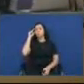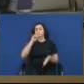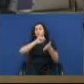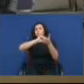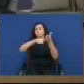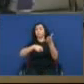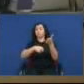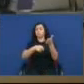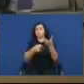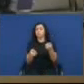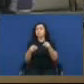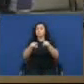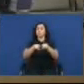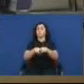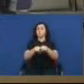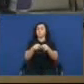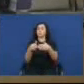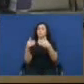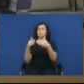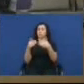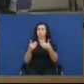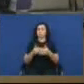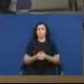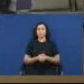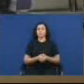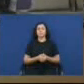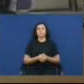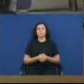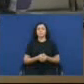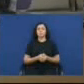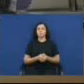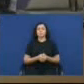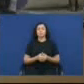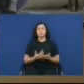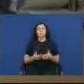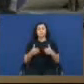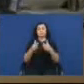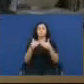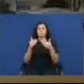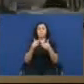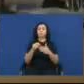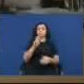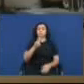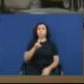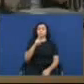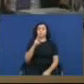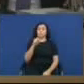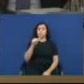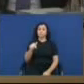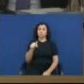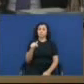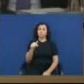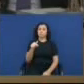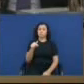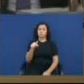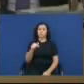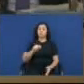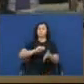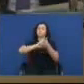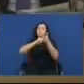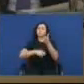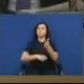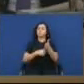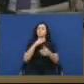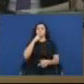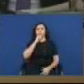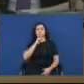que será o coautor do presente requerimento. Pois bem, o requerimento é 527, cujos autores